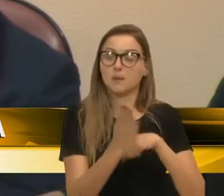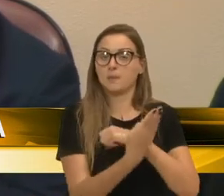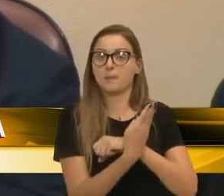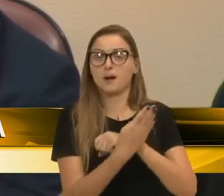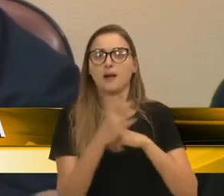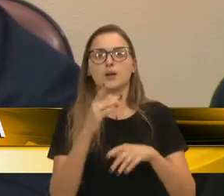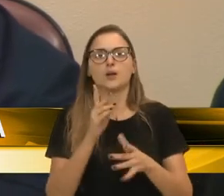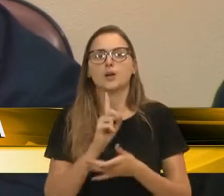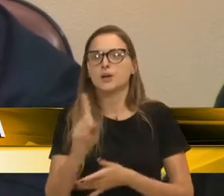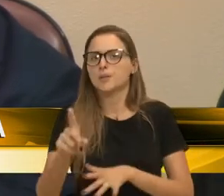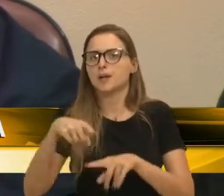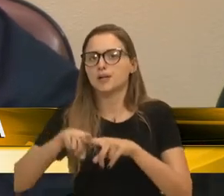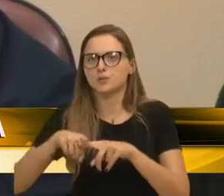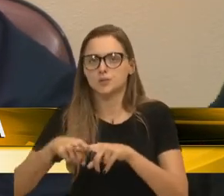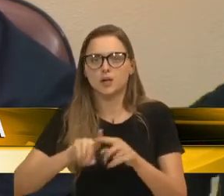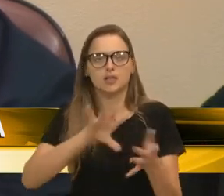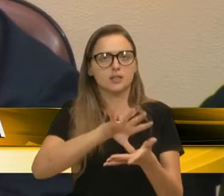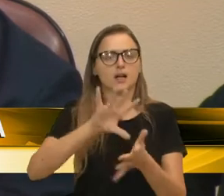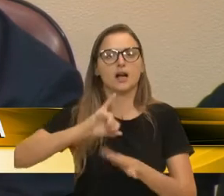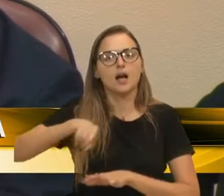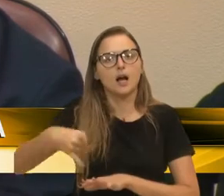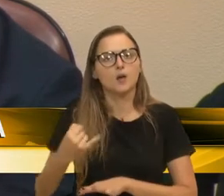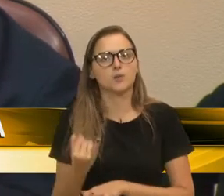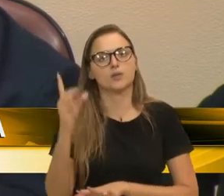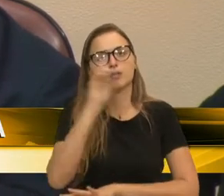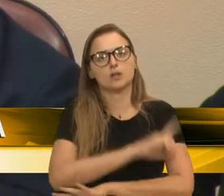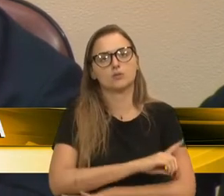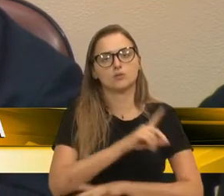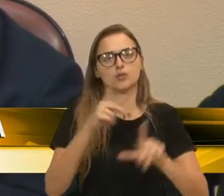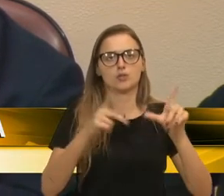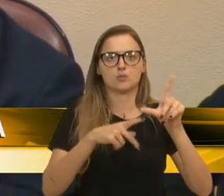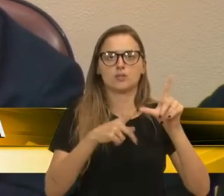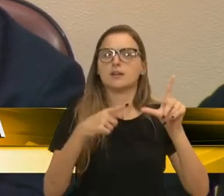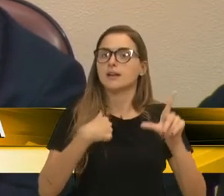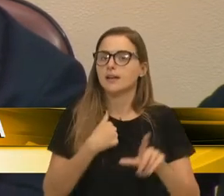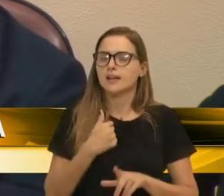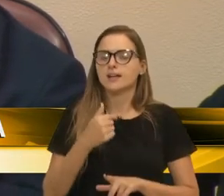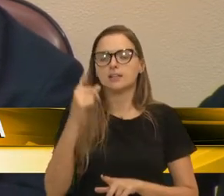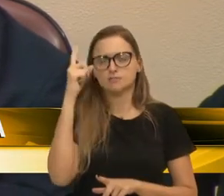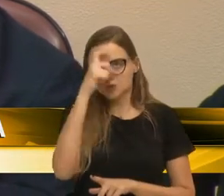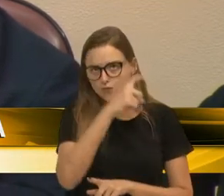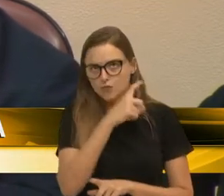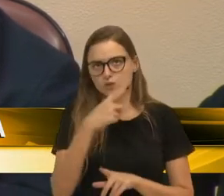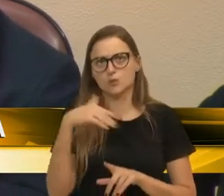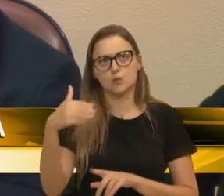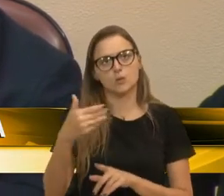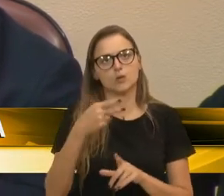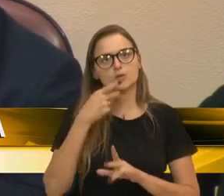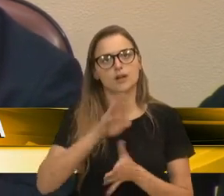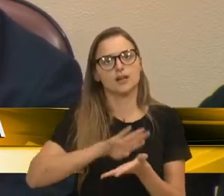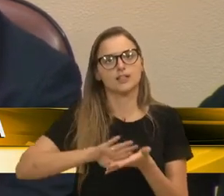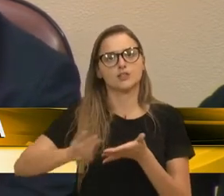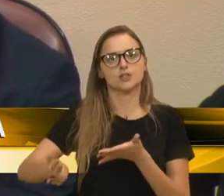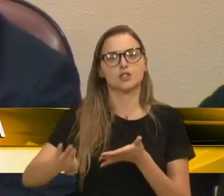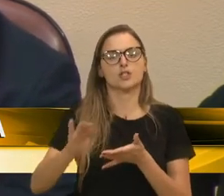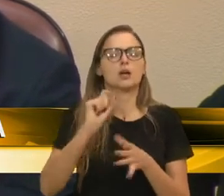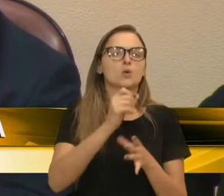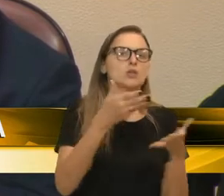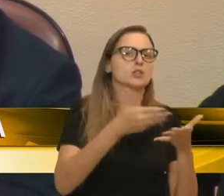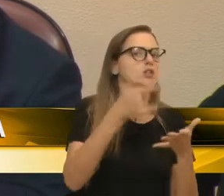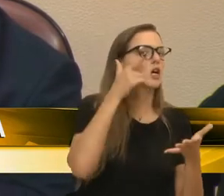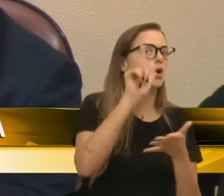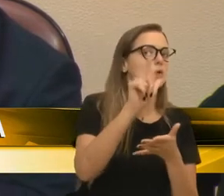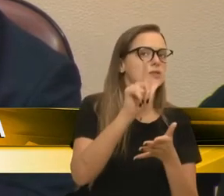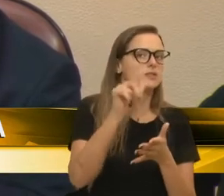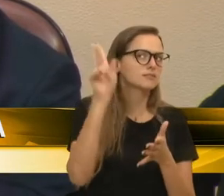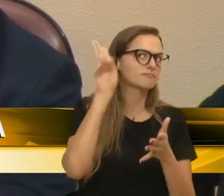frequentar os parques, enfim, aproveitar um dia de passe livre. Eu tenho muita dificuldade quando a gente fala aqui em retirada de conquistas históricas